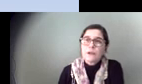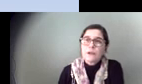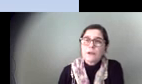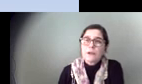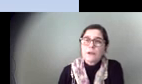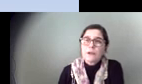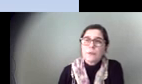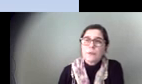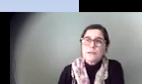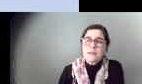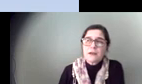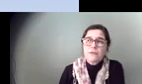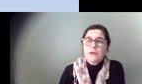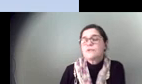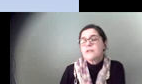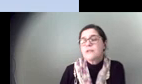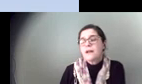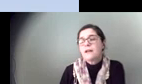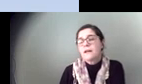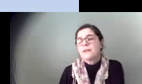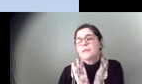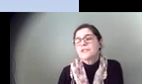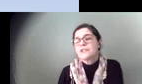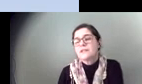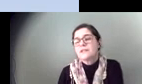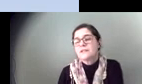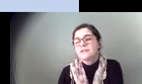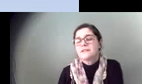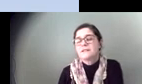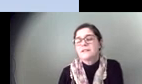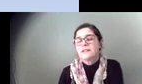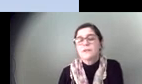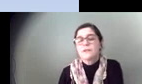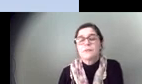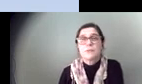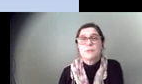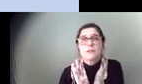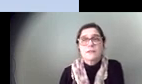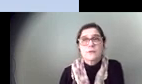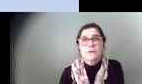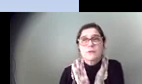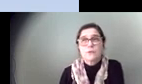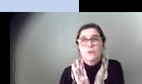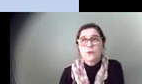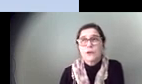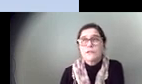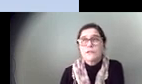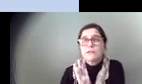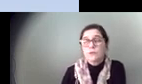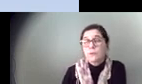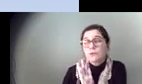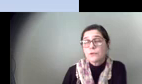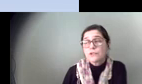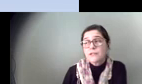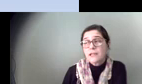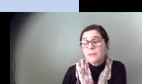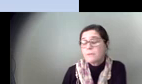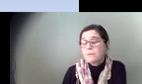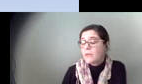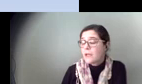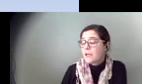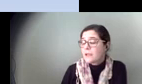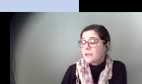gente começava a se usar a empatia, né? Eu lembro que uma das situações muito fortes, né, que ficou muito